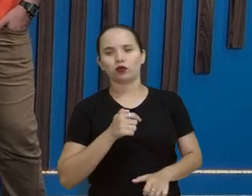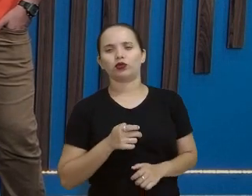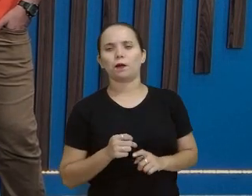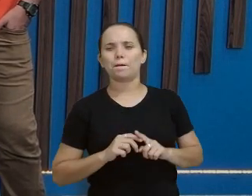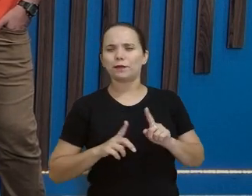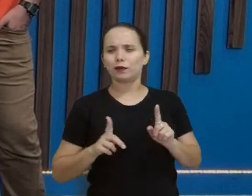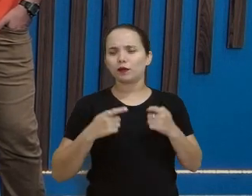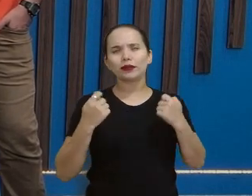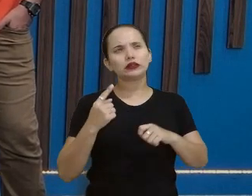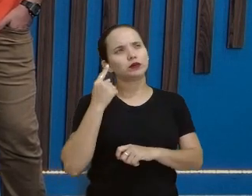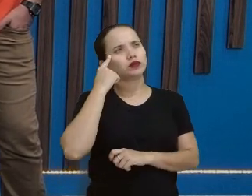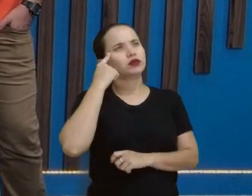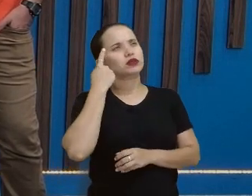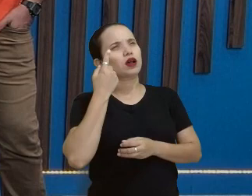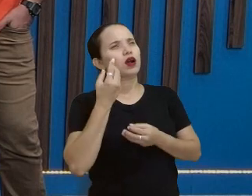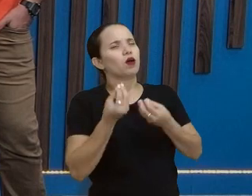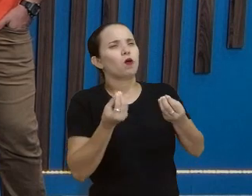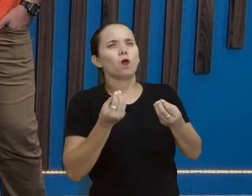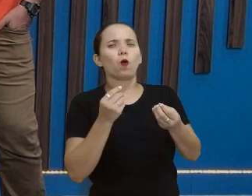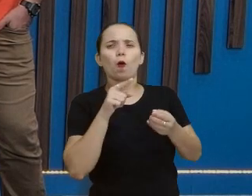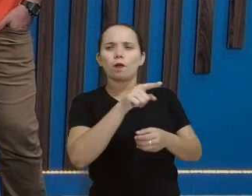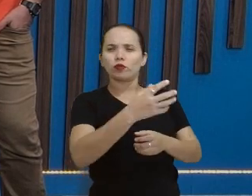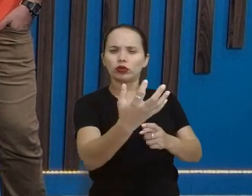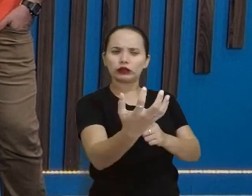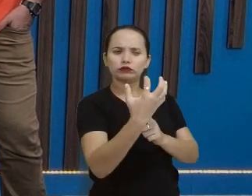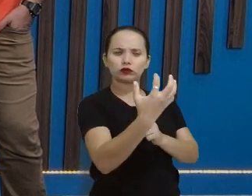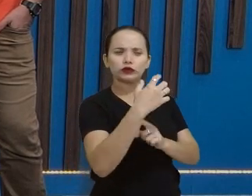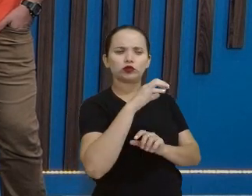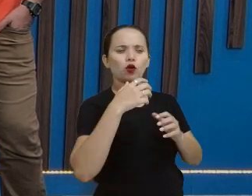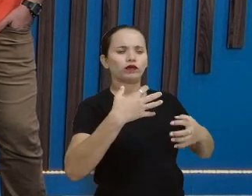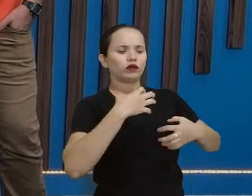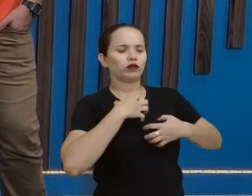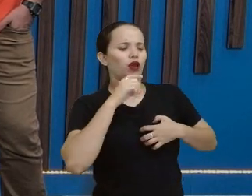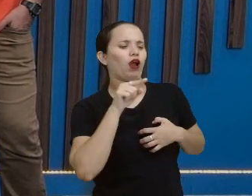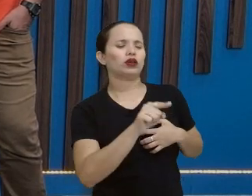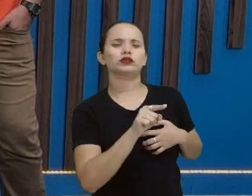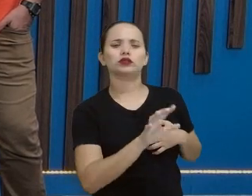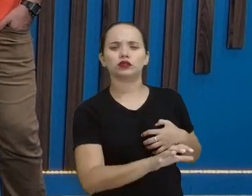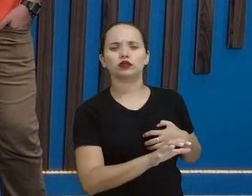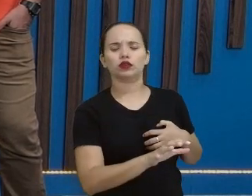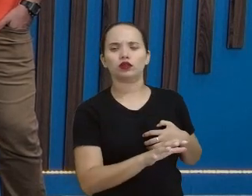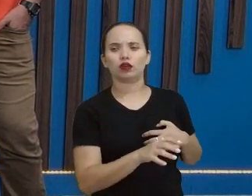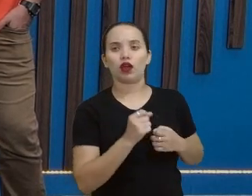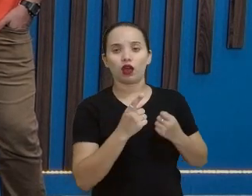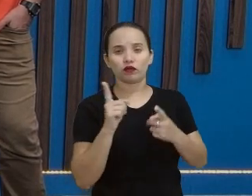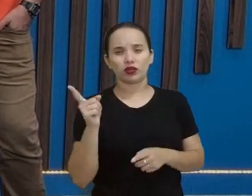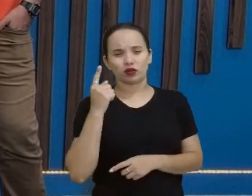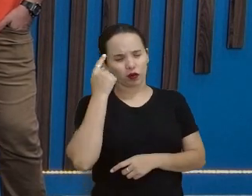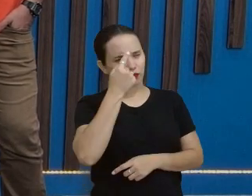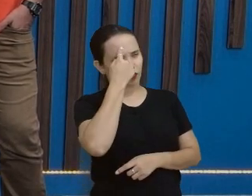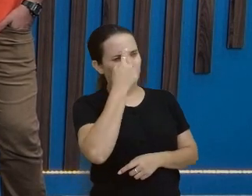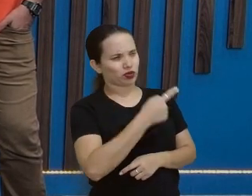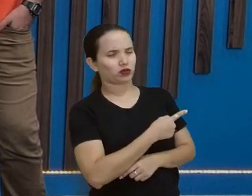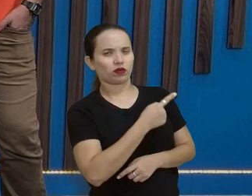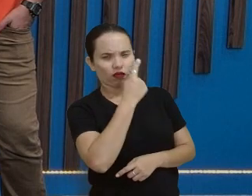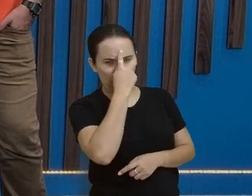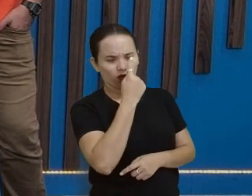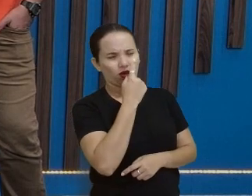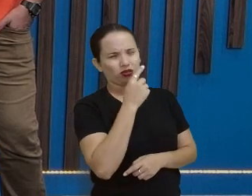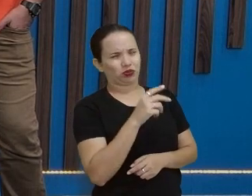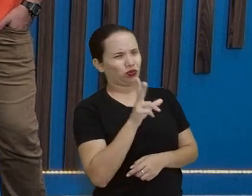fez sentir angústia? De repente, o que me faz sentir angústia, para Armando é uma coisa assim: nossa, você ficou triste por isso, uma bobagem